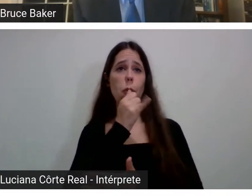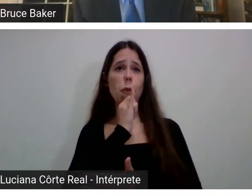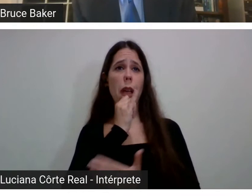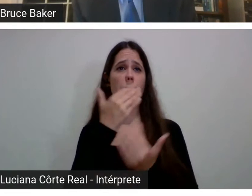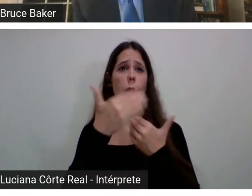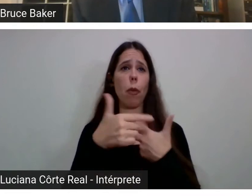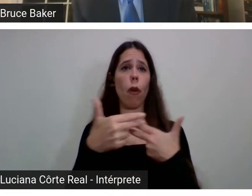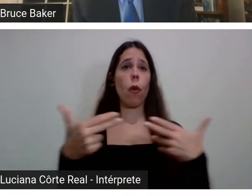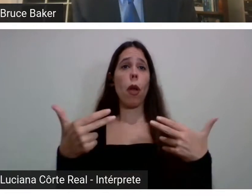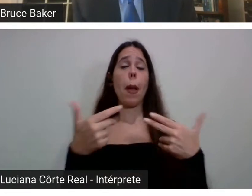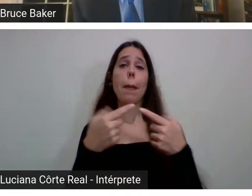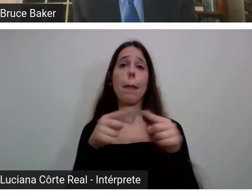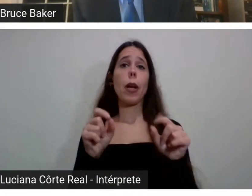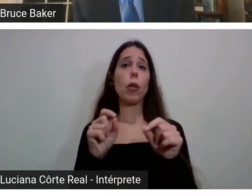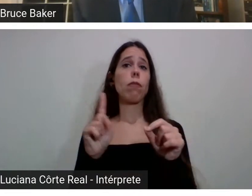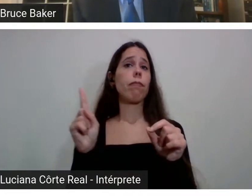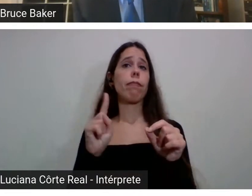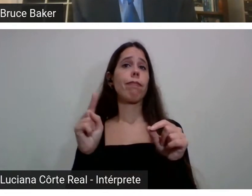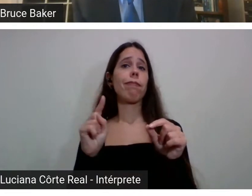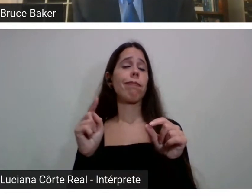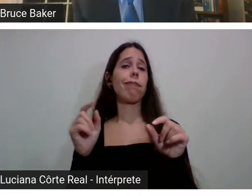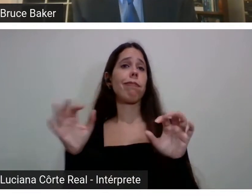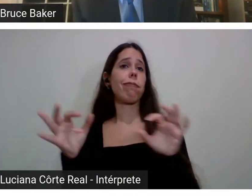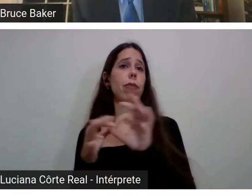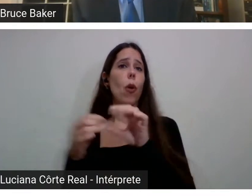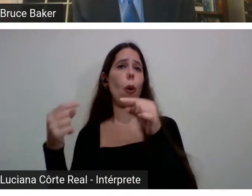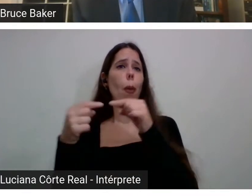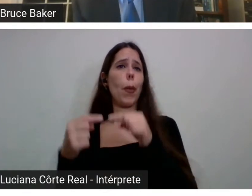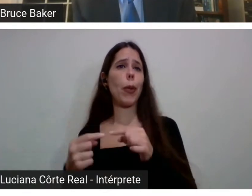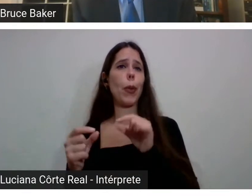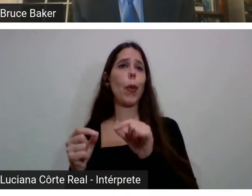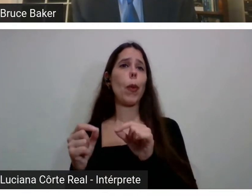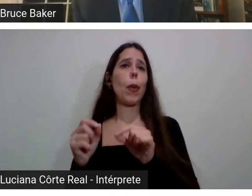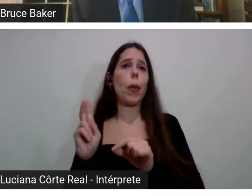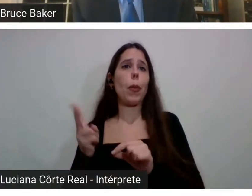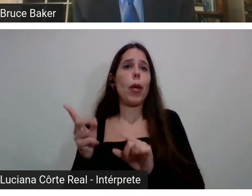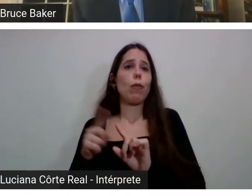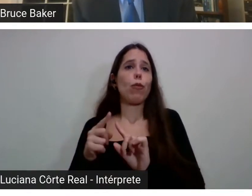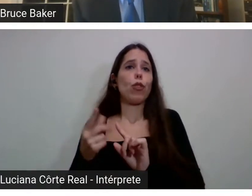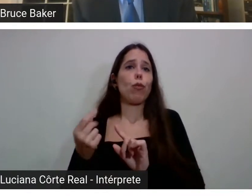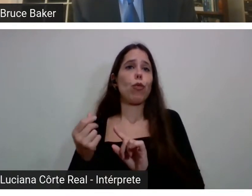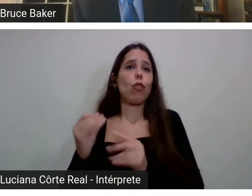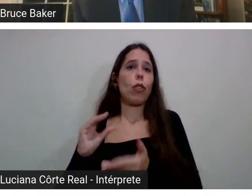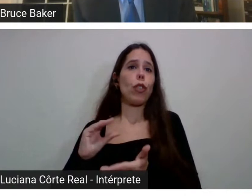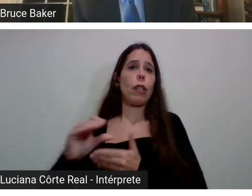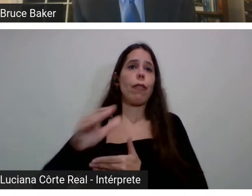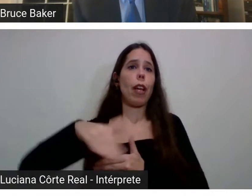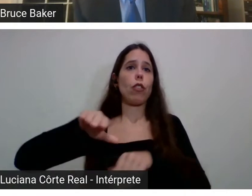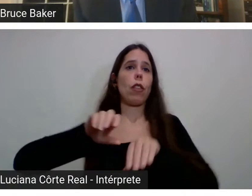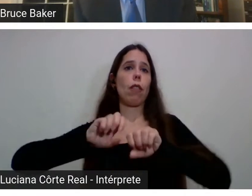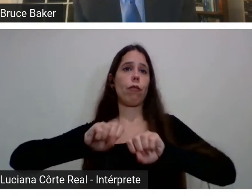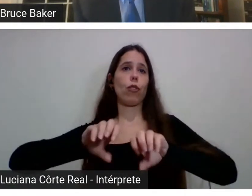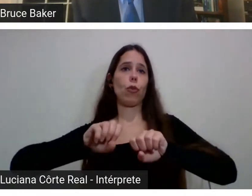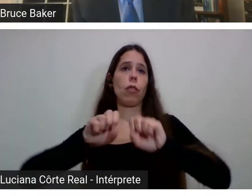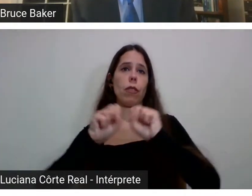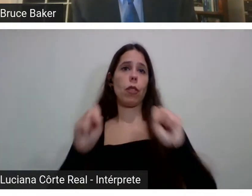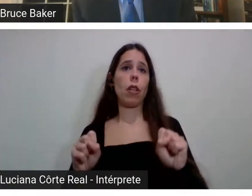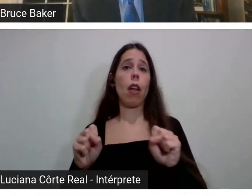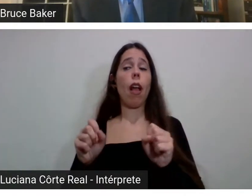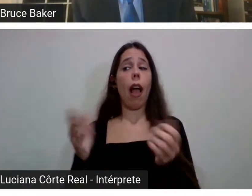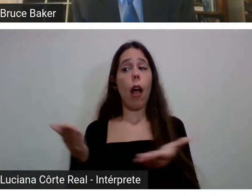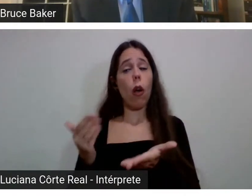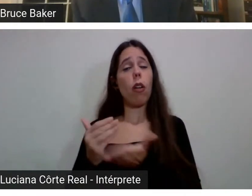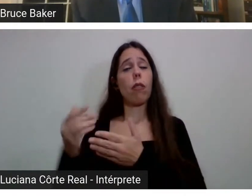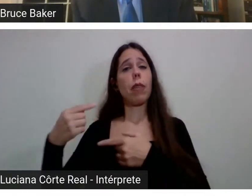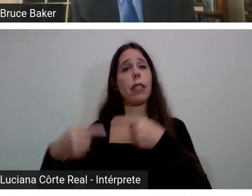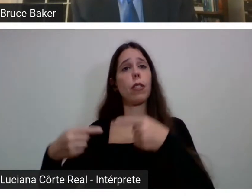financiamento, né, ou o dinheiro investido no sistema educacional. Então, o que eles estão começando agora a discutir é isso, como é que pode haver